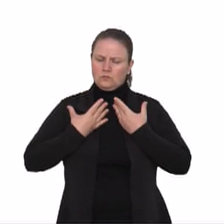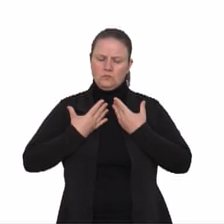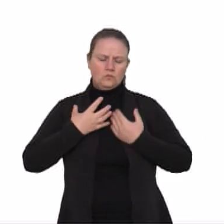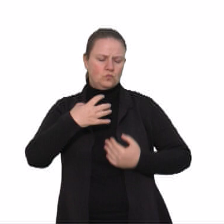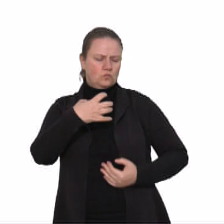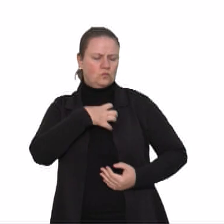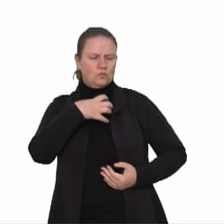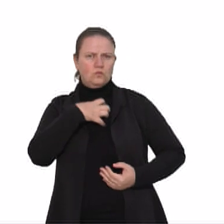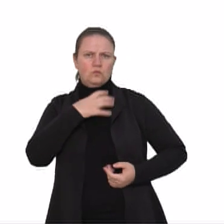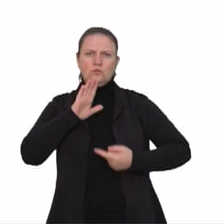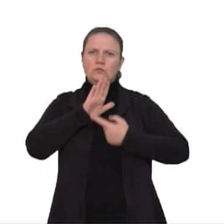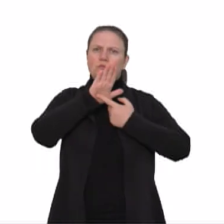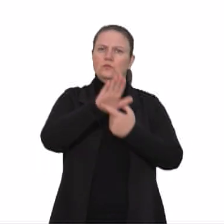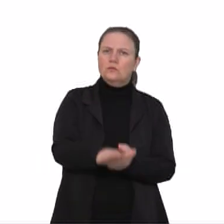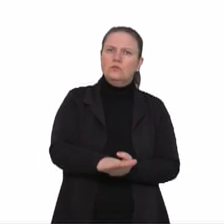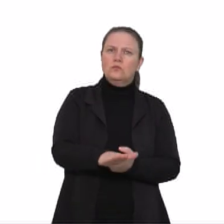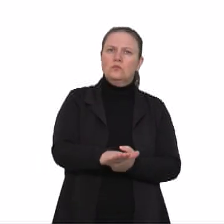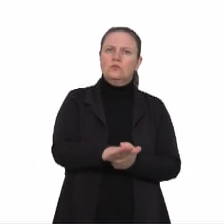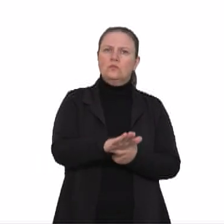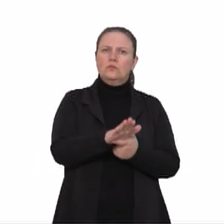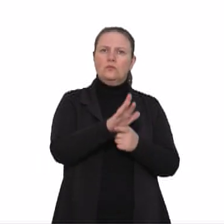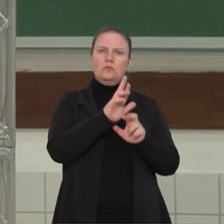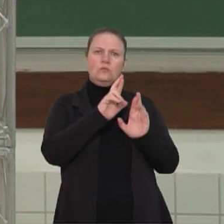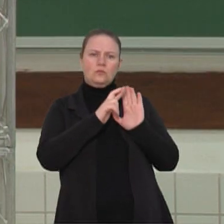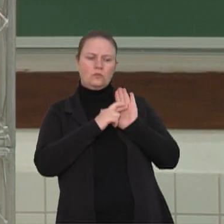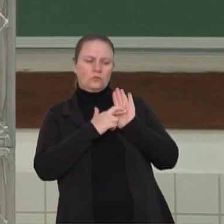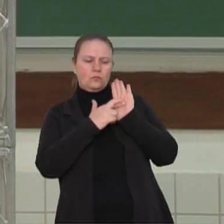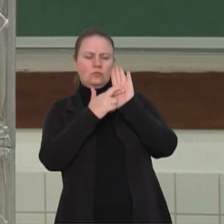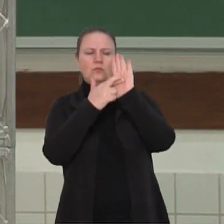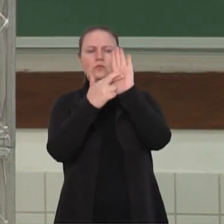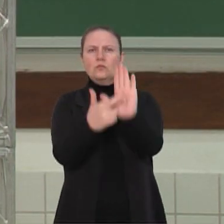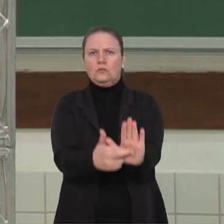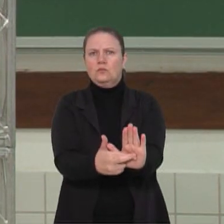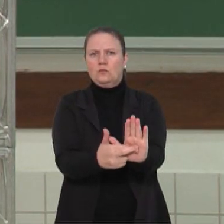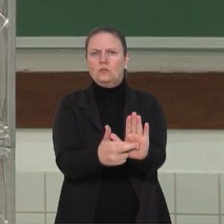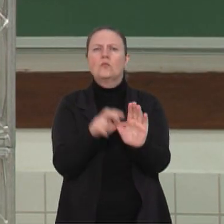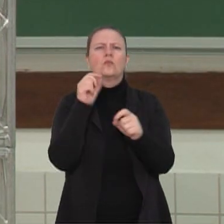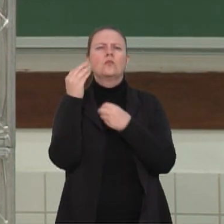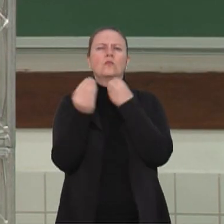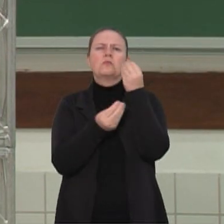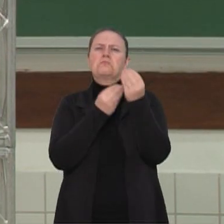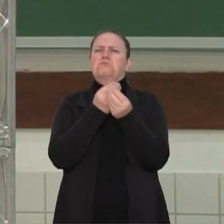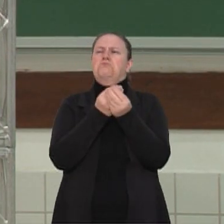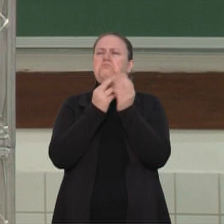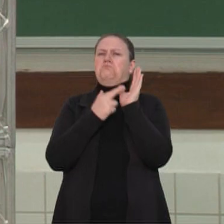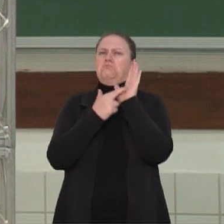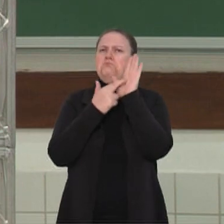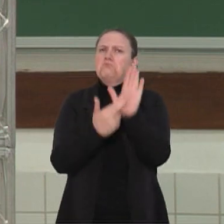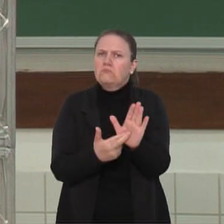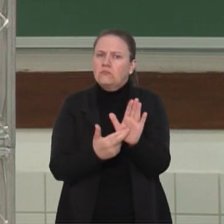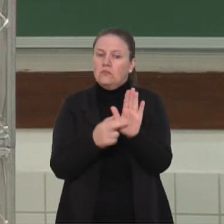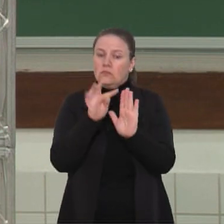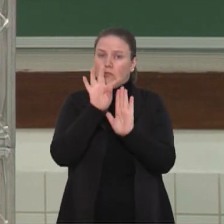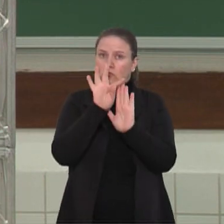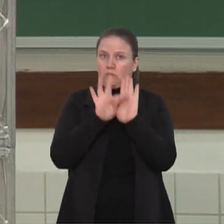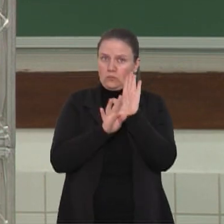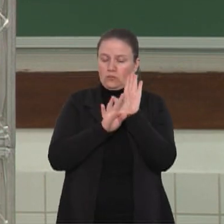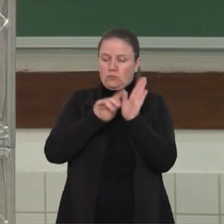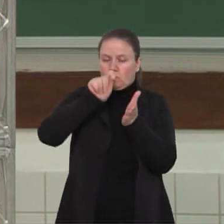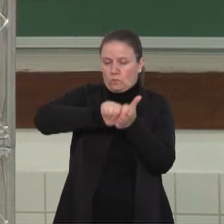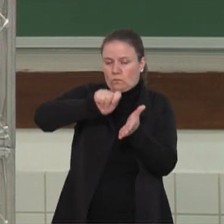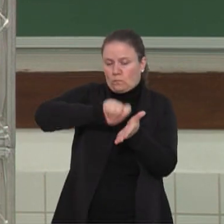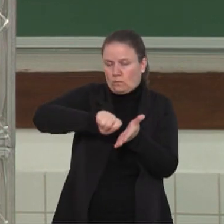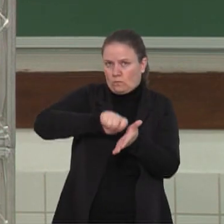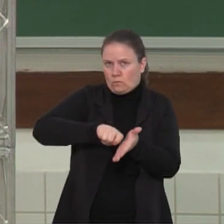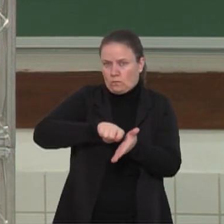ela vai ser, então, chamada de referencial. Como assim? Quando eu vou escrever um texto, eu tenho que ter um